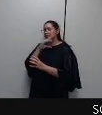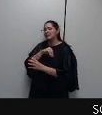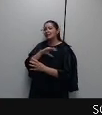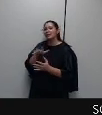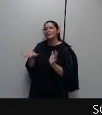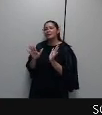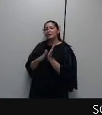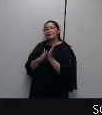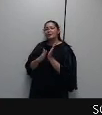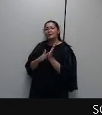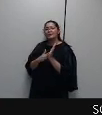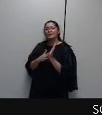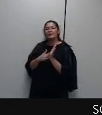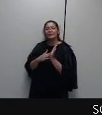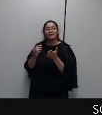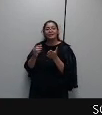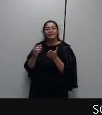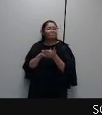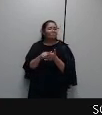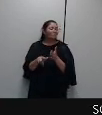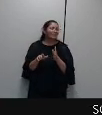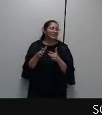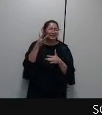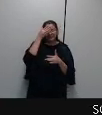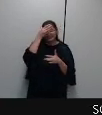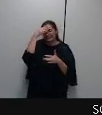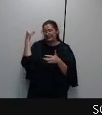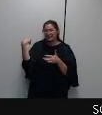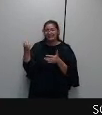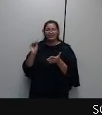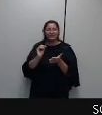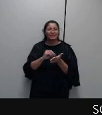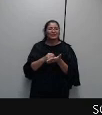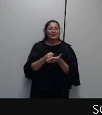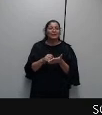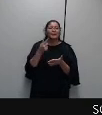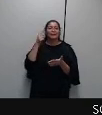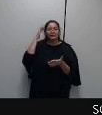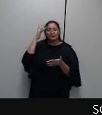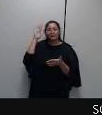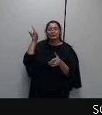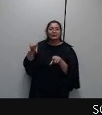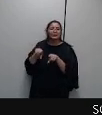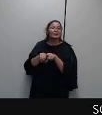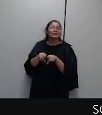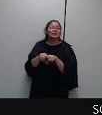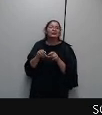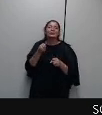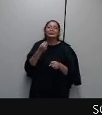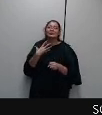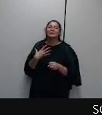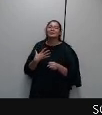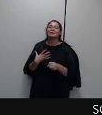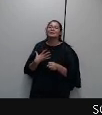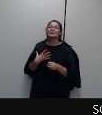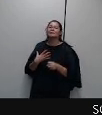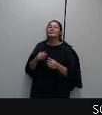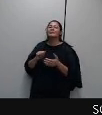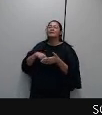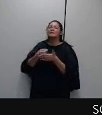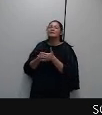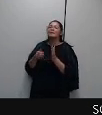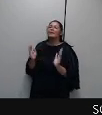nesse fazer essa essa anotações Eu me recordo bem já aplicam e agora não estamos aplicando então eu acho o